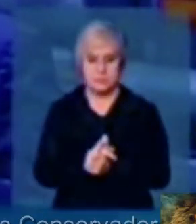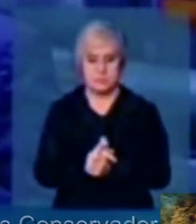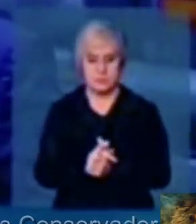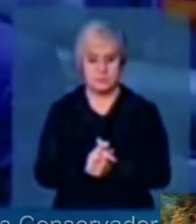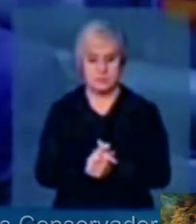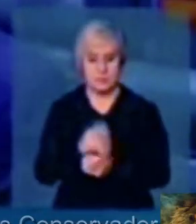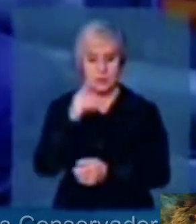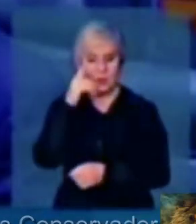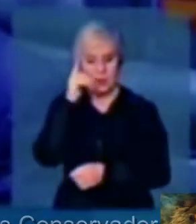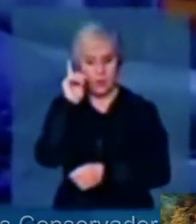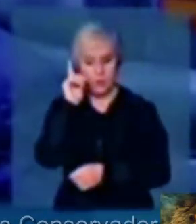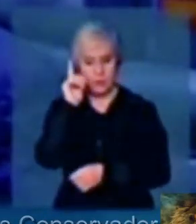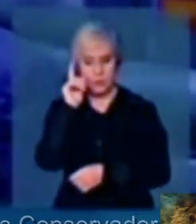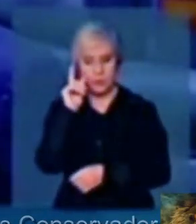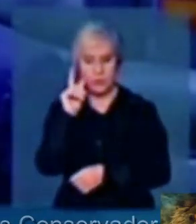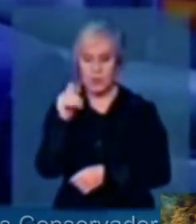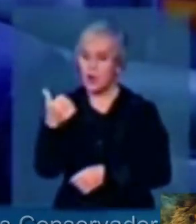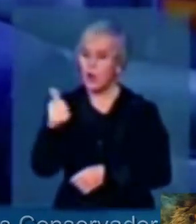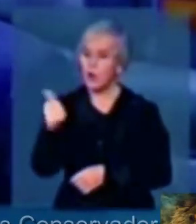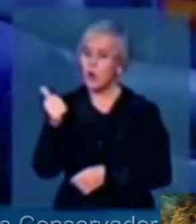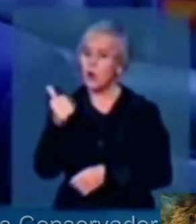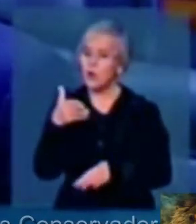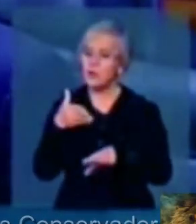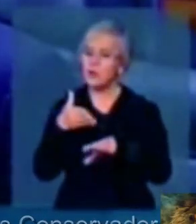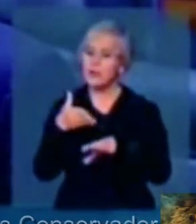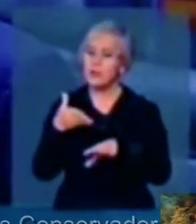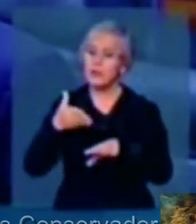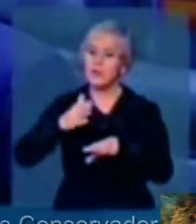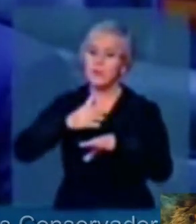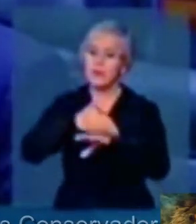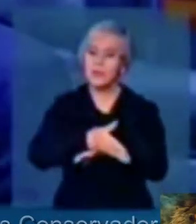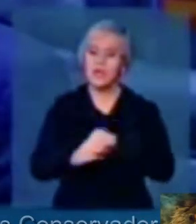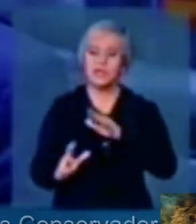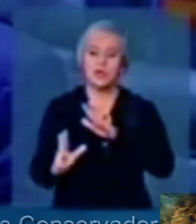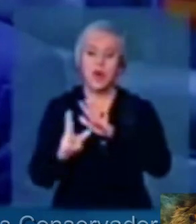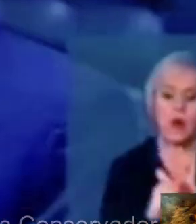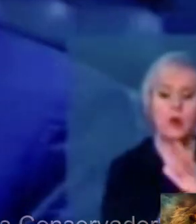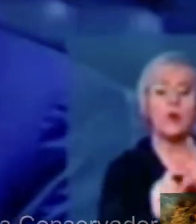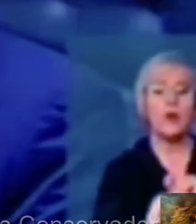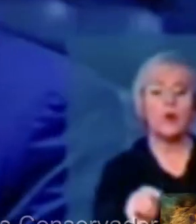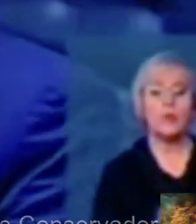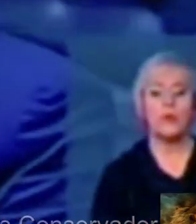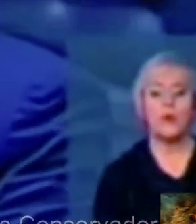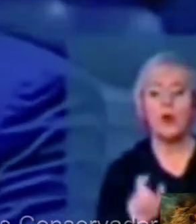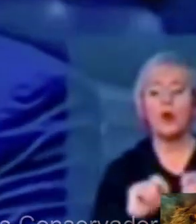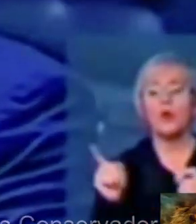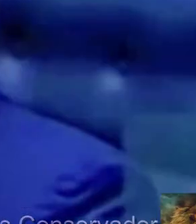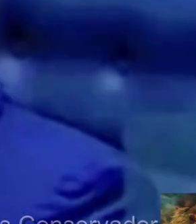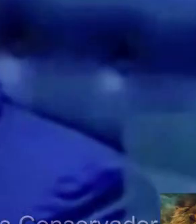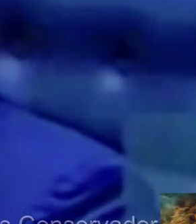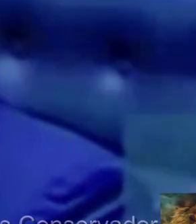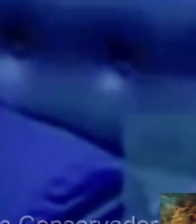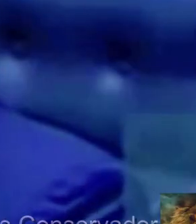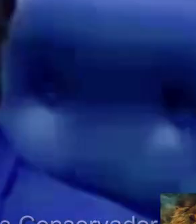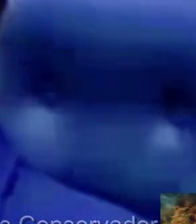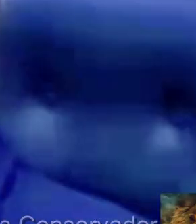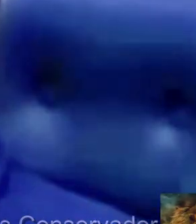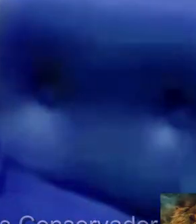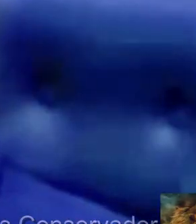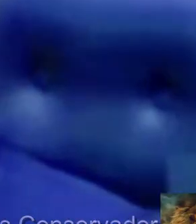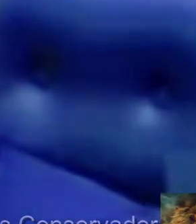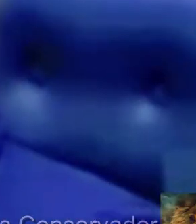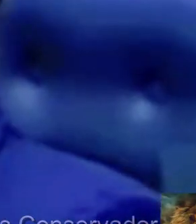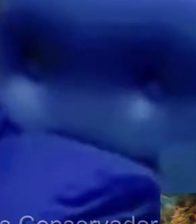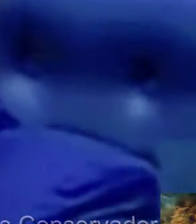presidente: 11 passagens por roubo. Qual a diferença de roubo para latrocínio? É acertar o tiro. Falta no Brasil é pena de morte, é prisão perpétua e